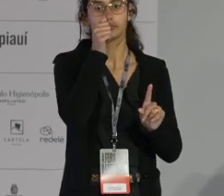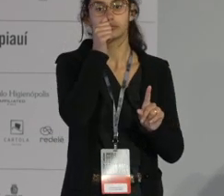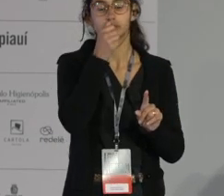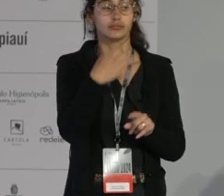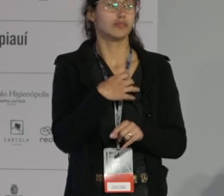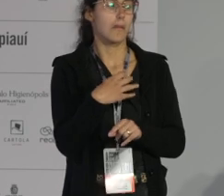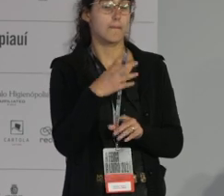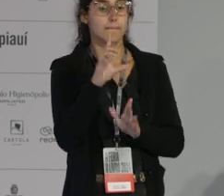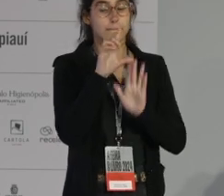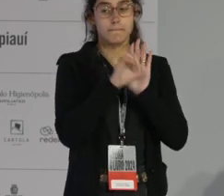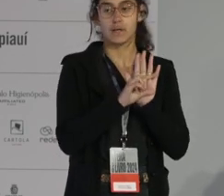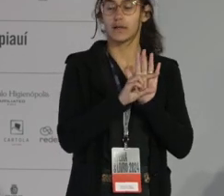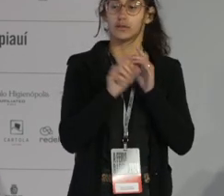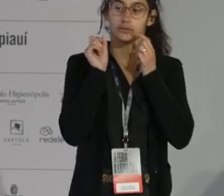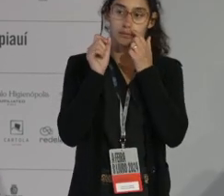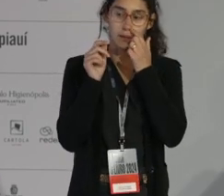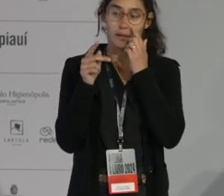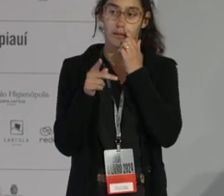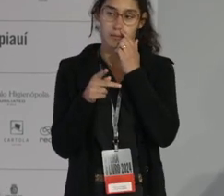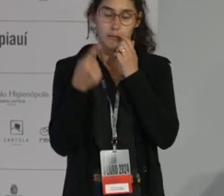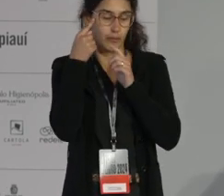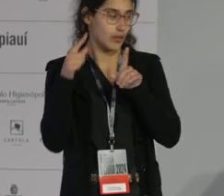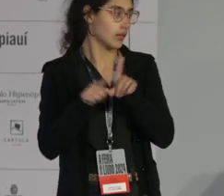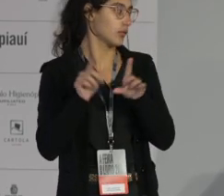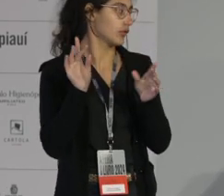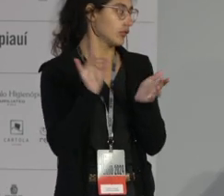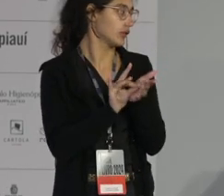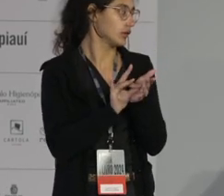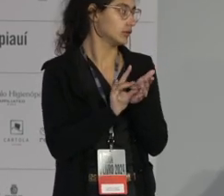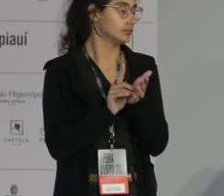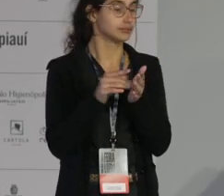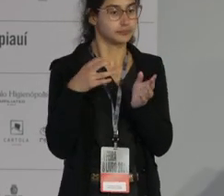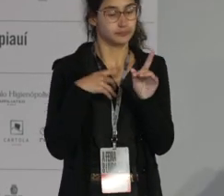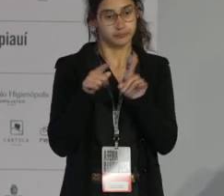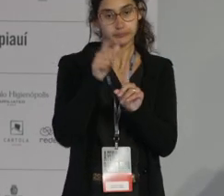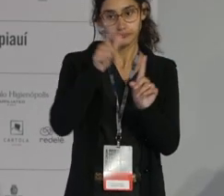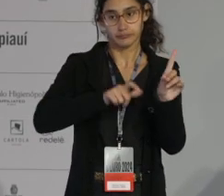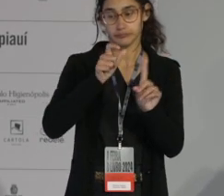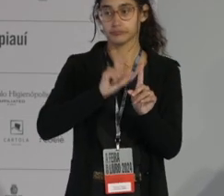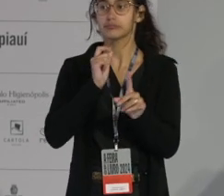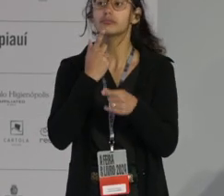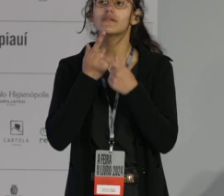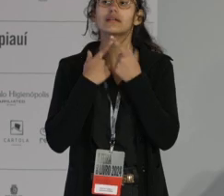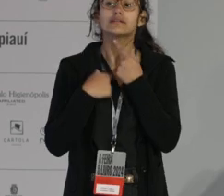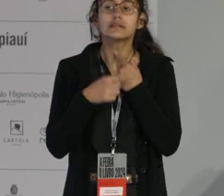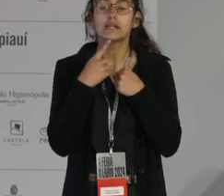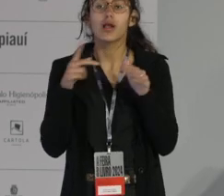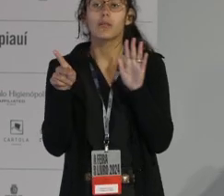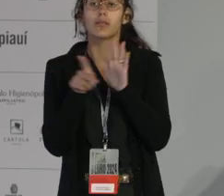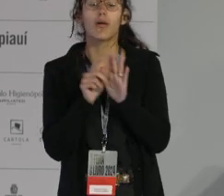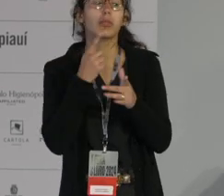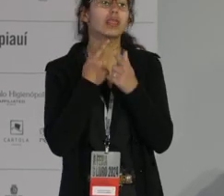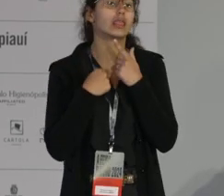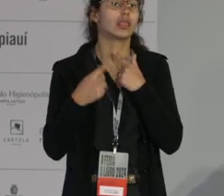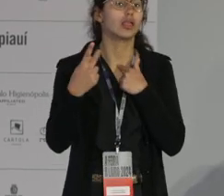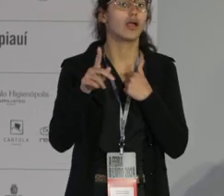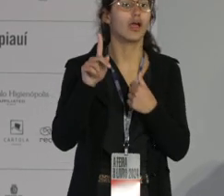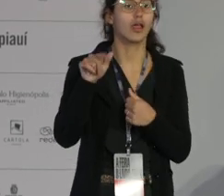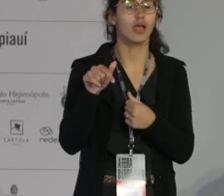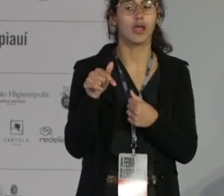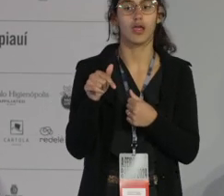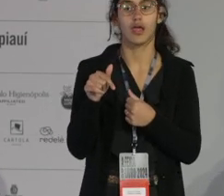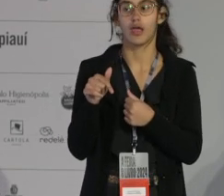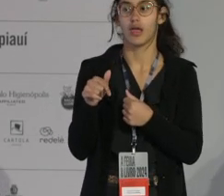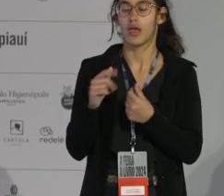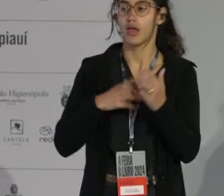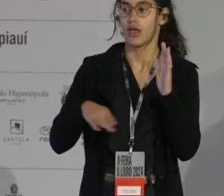menos macunaímico do que prometeico, assim, ele é esse personagem que o desejo, o próprio desejo dele é essa águia que